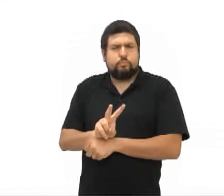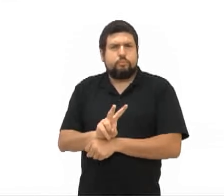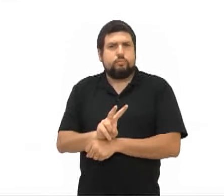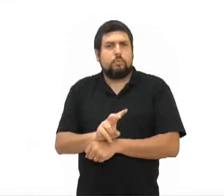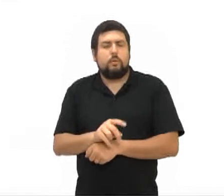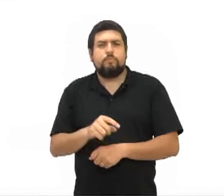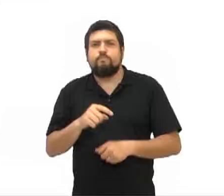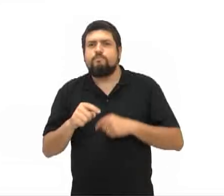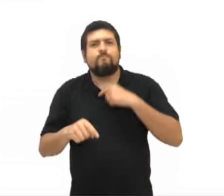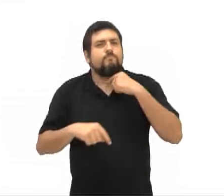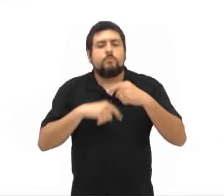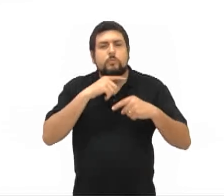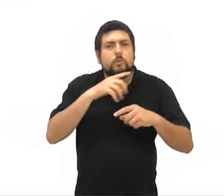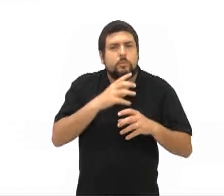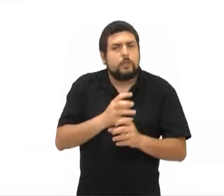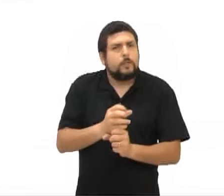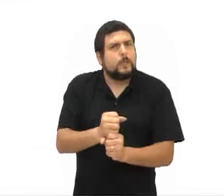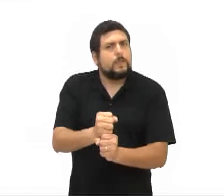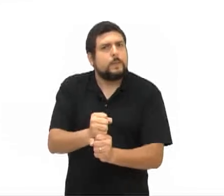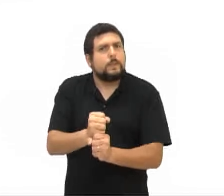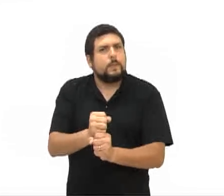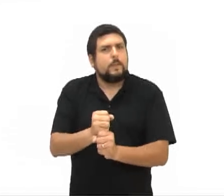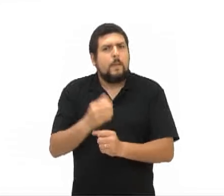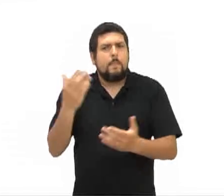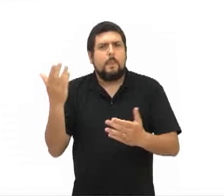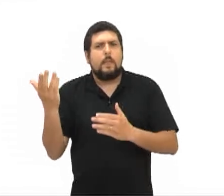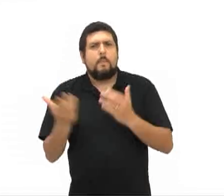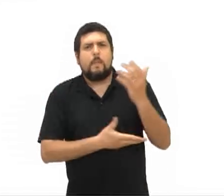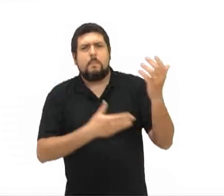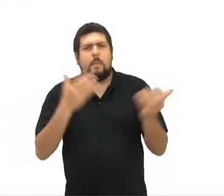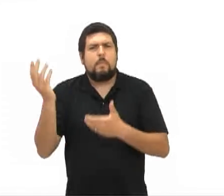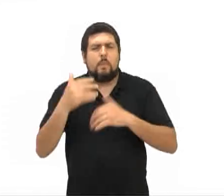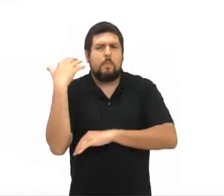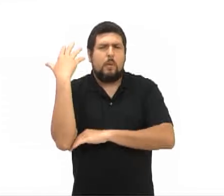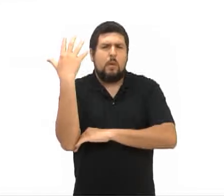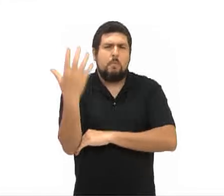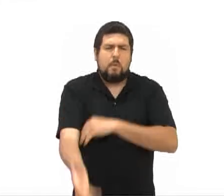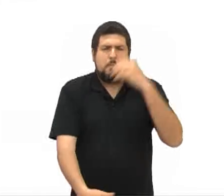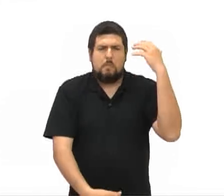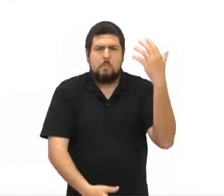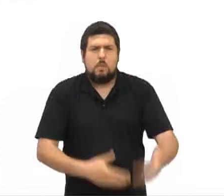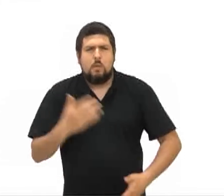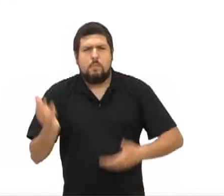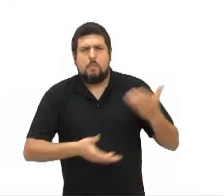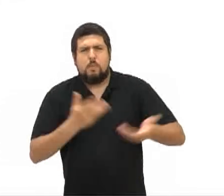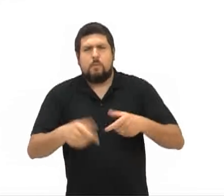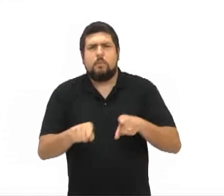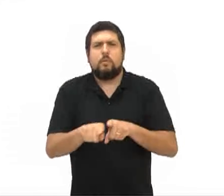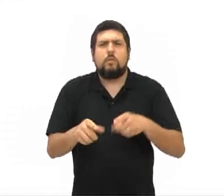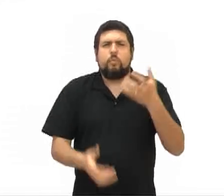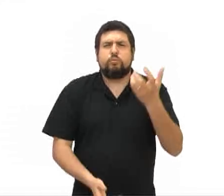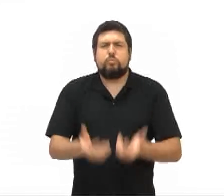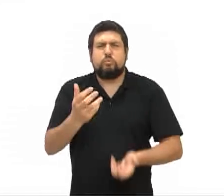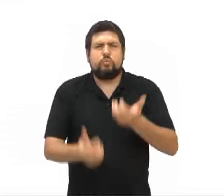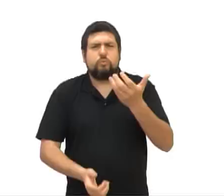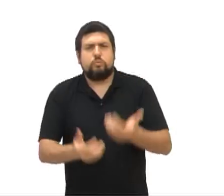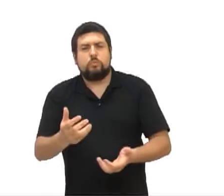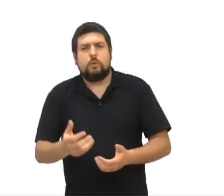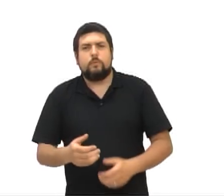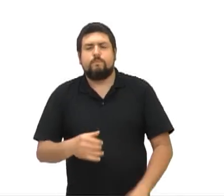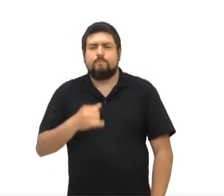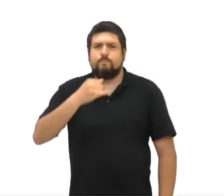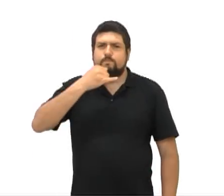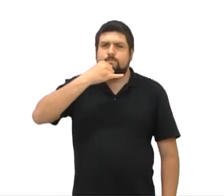acelerado de desmatamento, destoca e queimadas, e que as punições se mostram ineficazes.